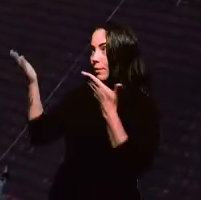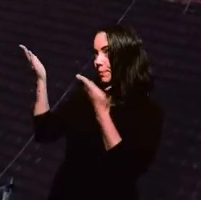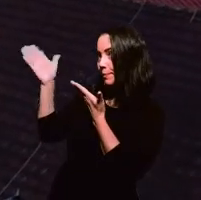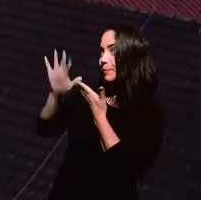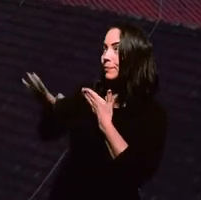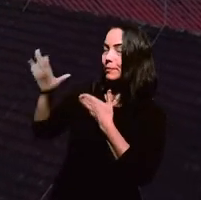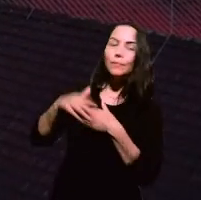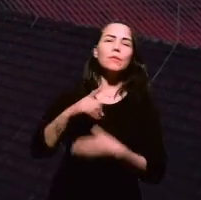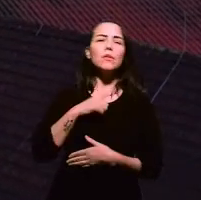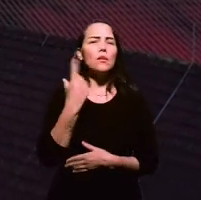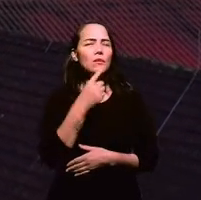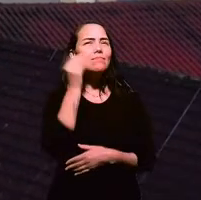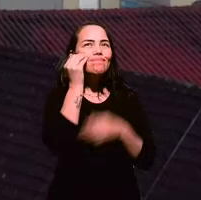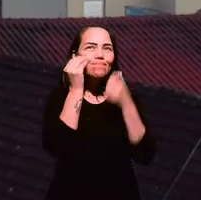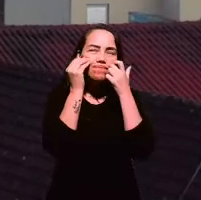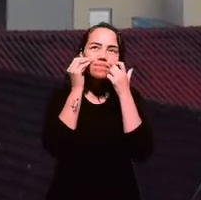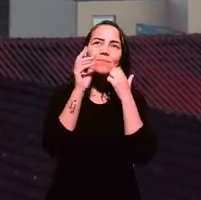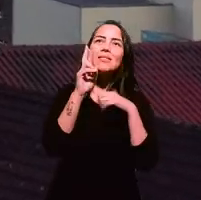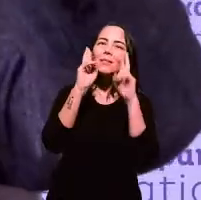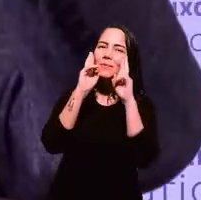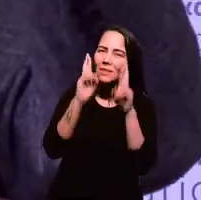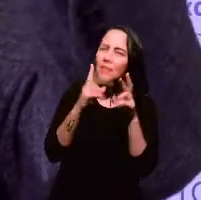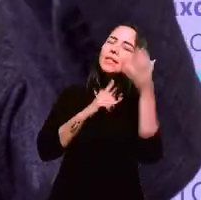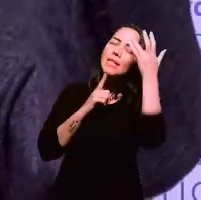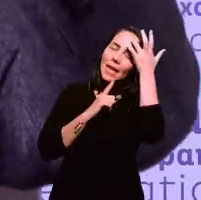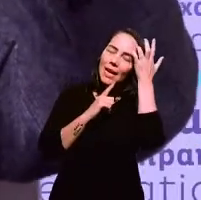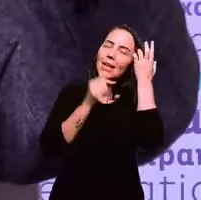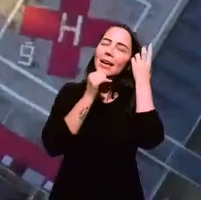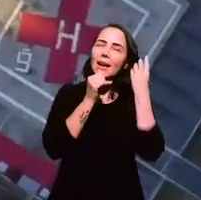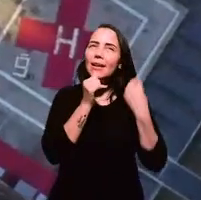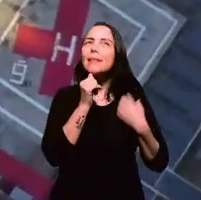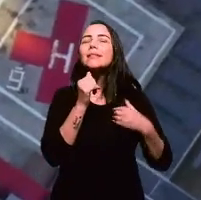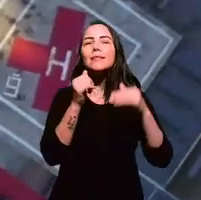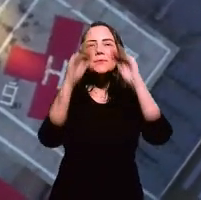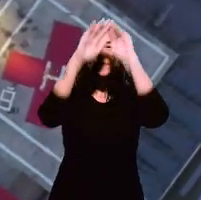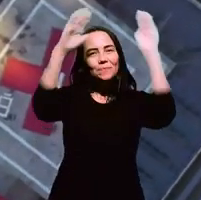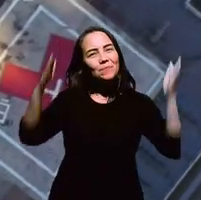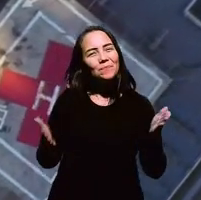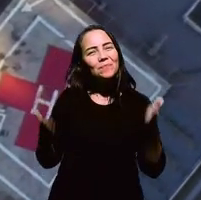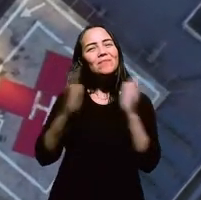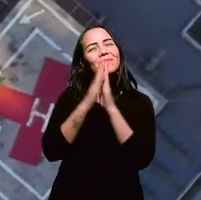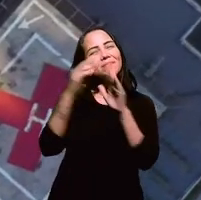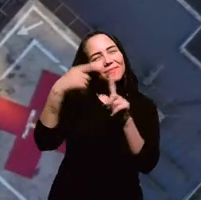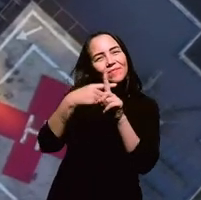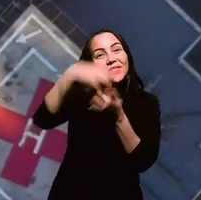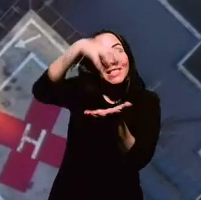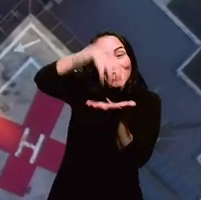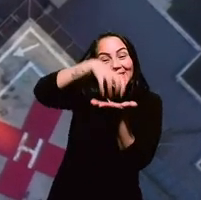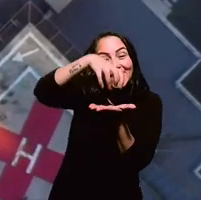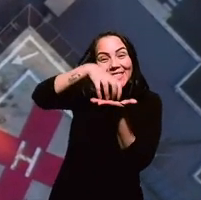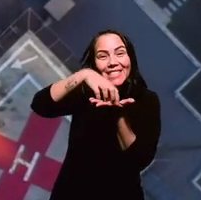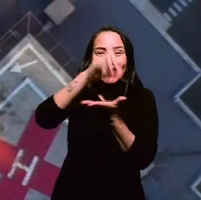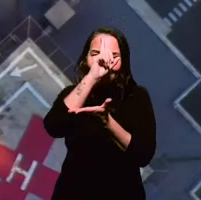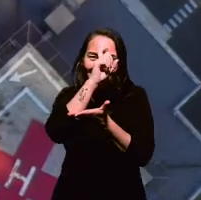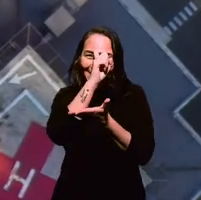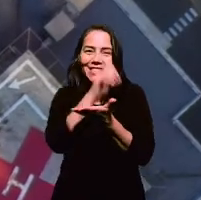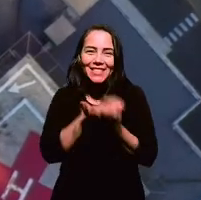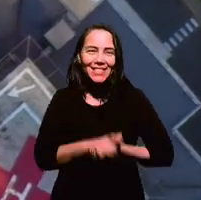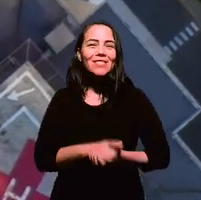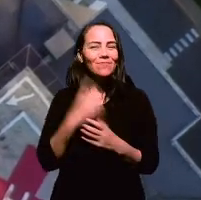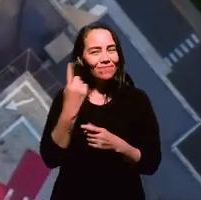Tentamos respeitar. Até hoje a torre existe, a capela está onde ela... A capela ficava lá no centro, no coração dessa